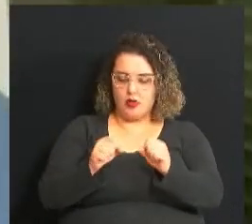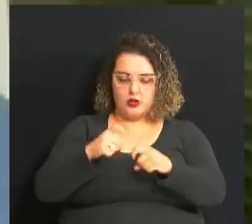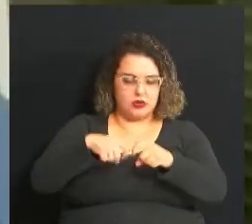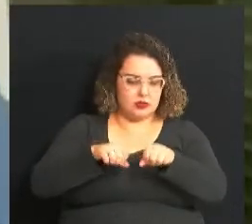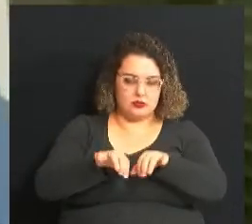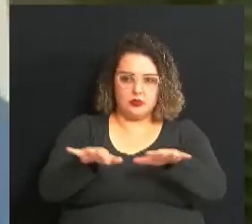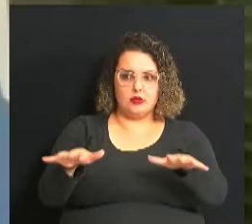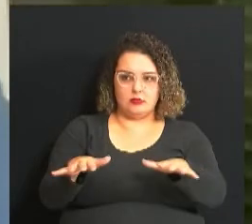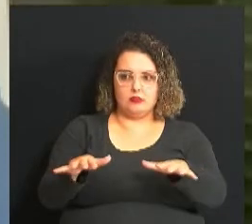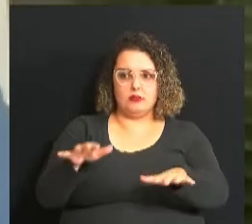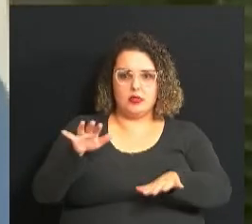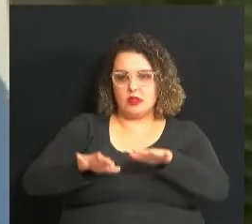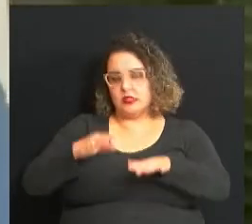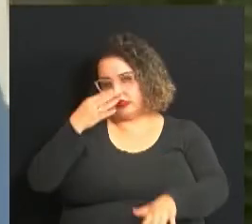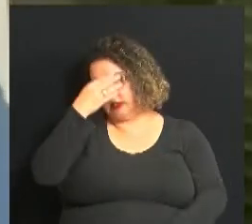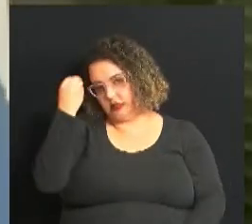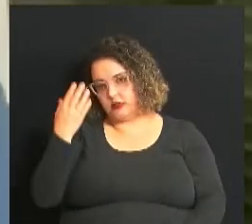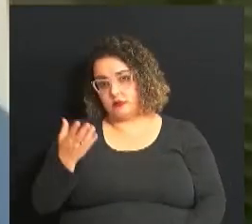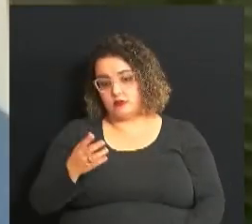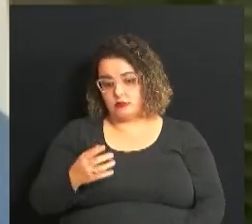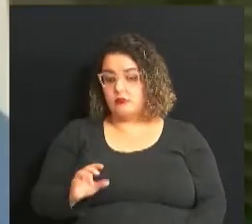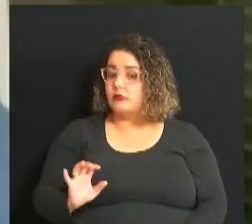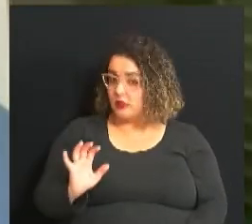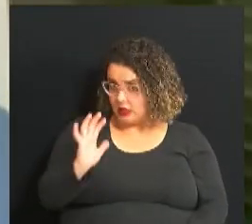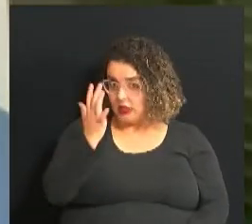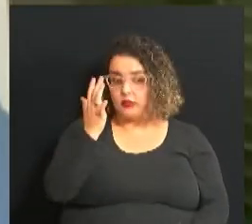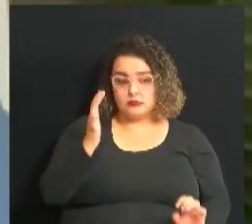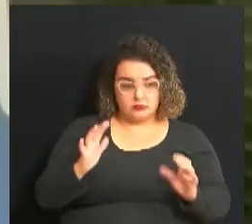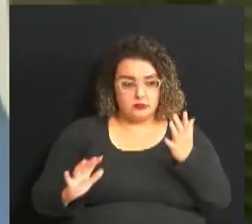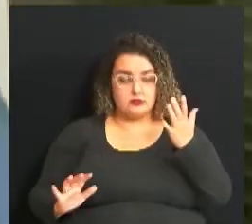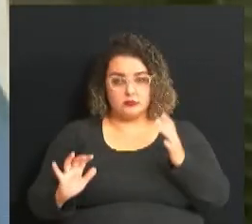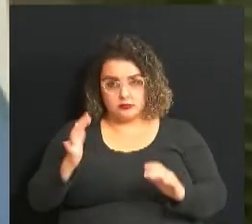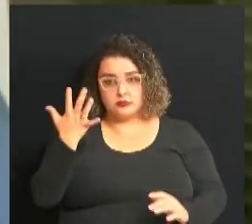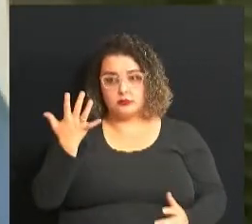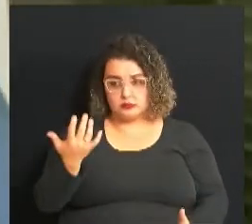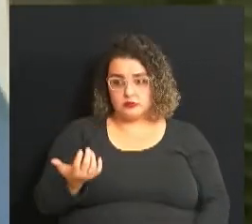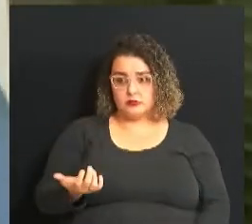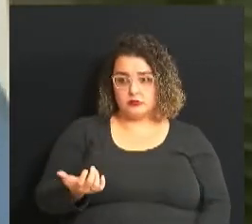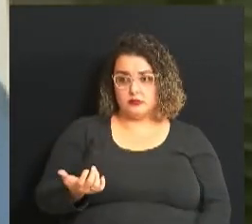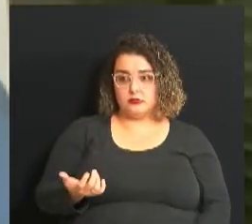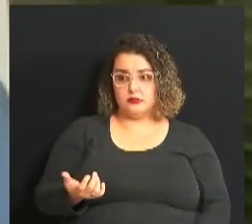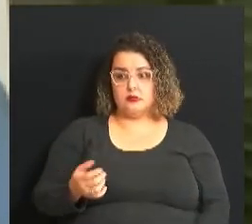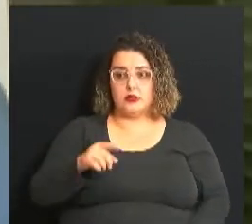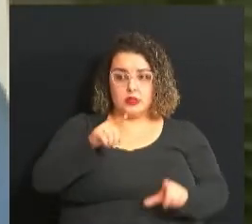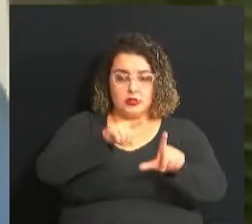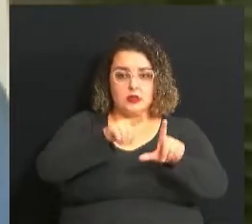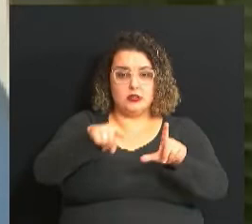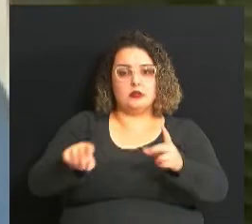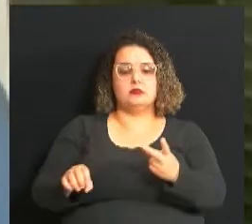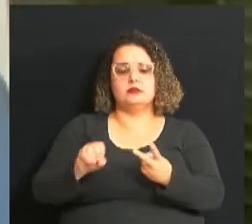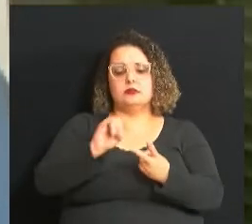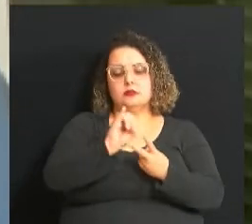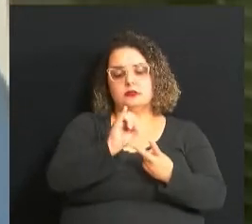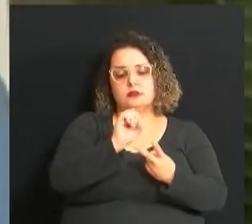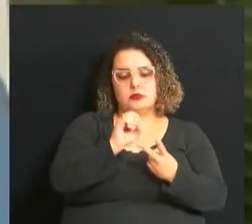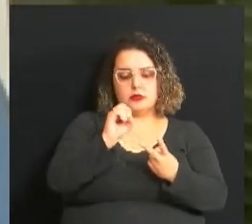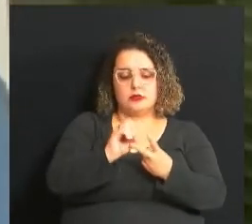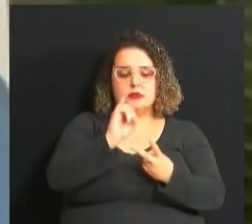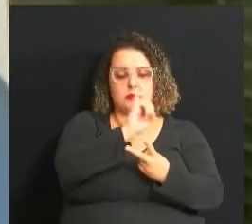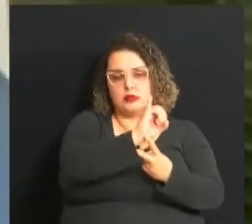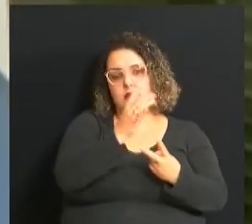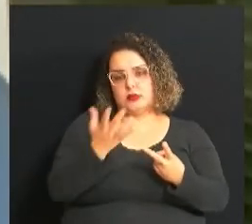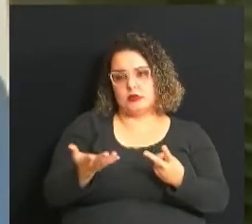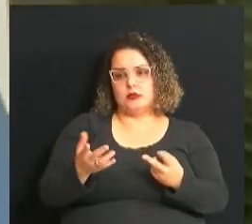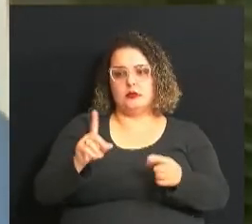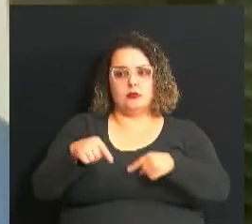meio que esquecer isso, mas elas aparecem de quando em quando nas estatísticas, nos consultórios, né? Outra doença é